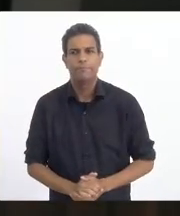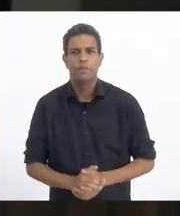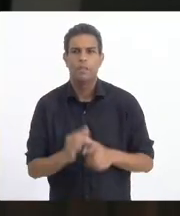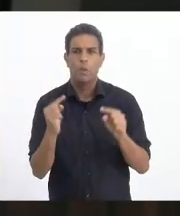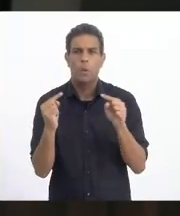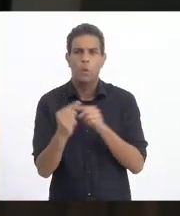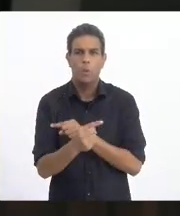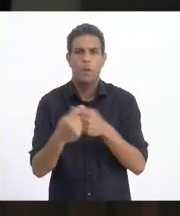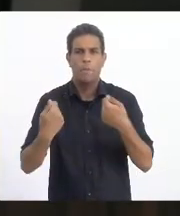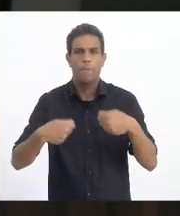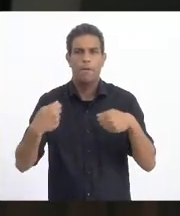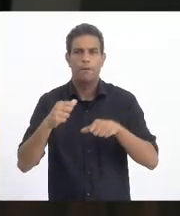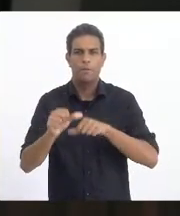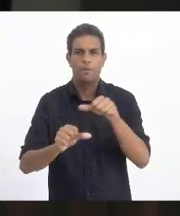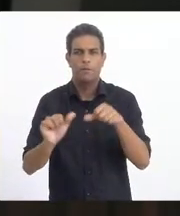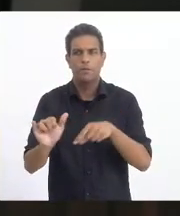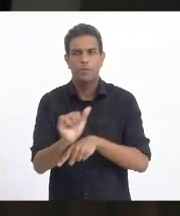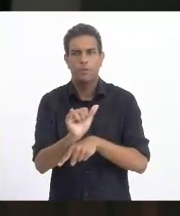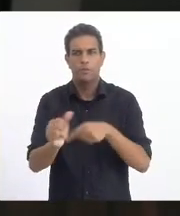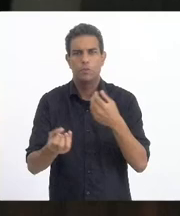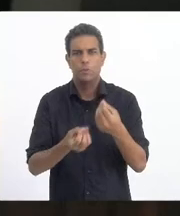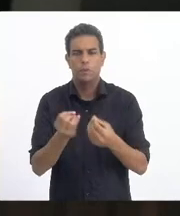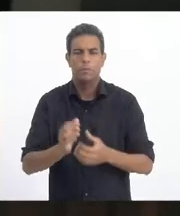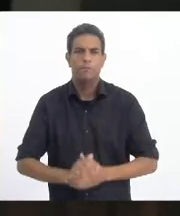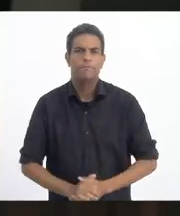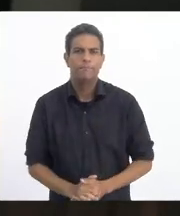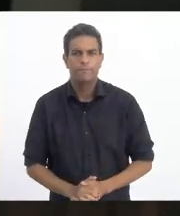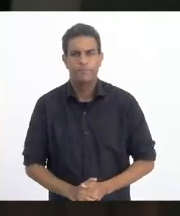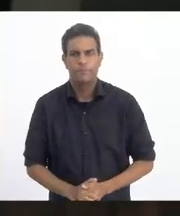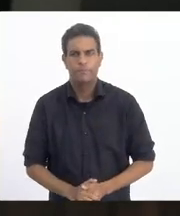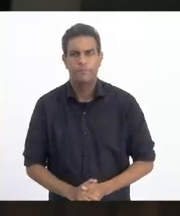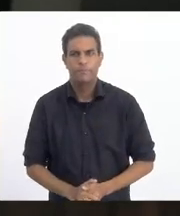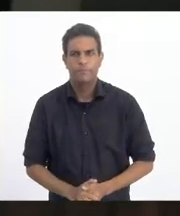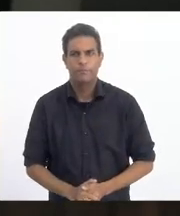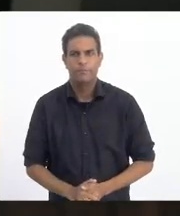precisamos achar uma saída. Ok?